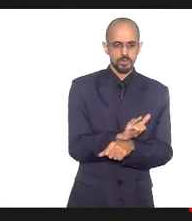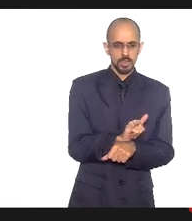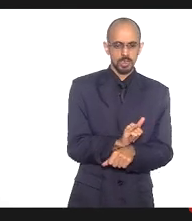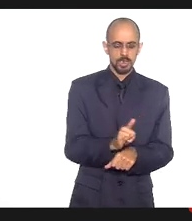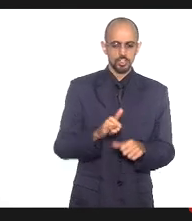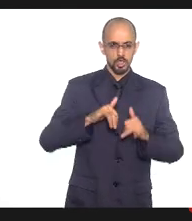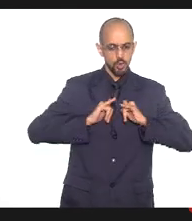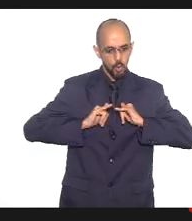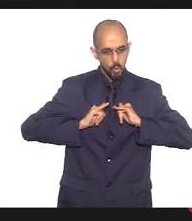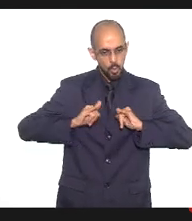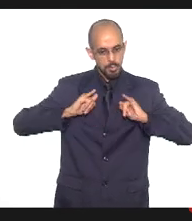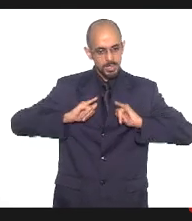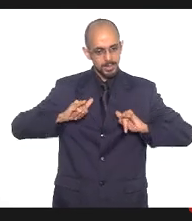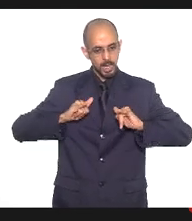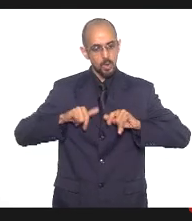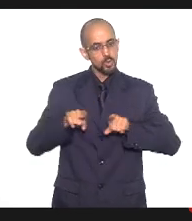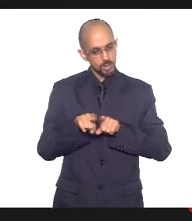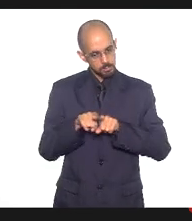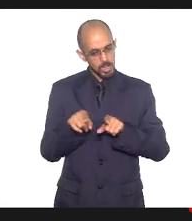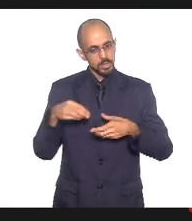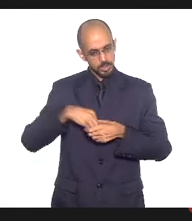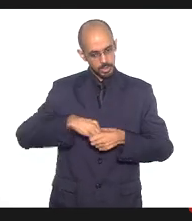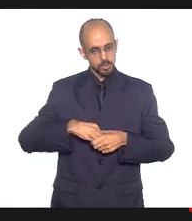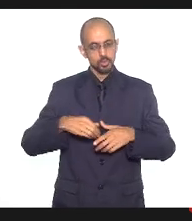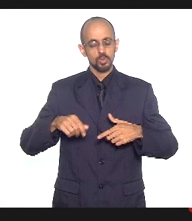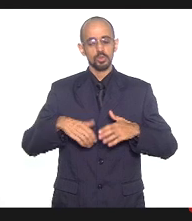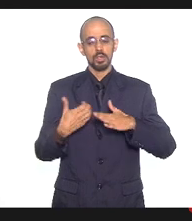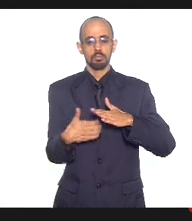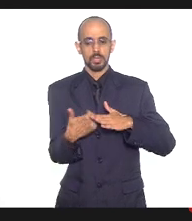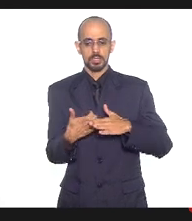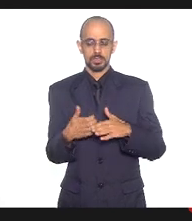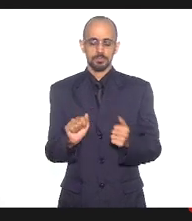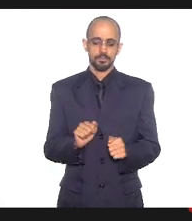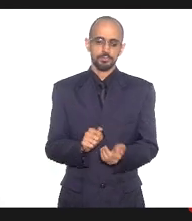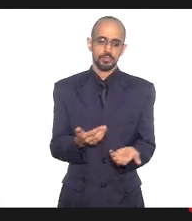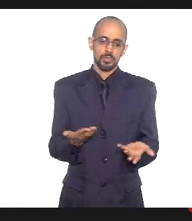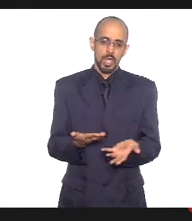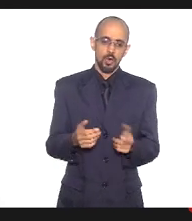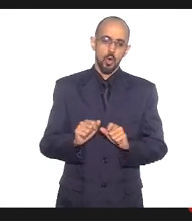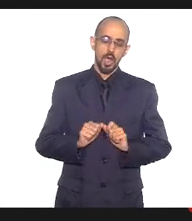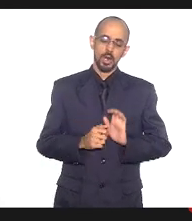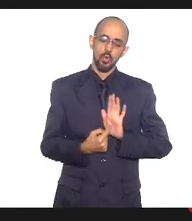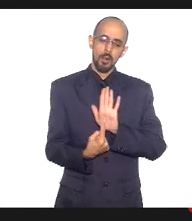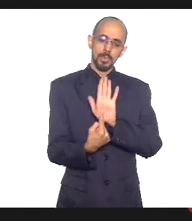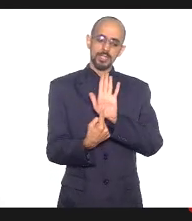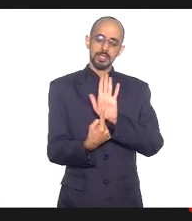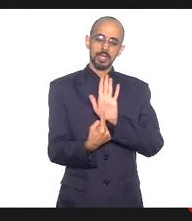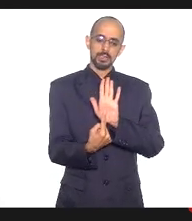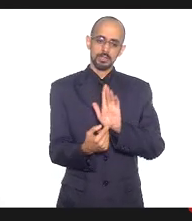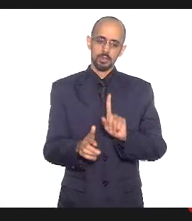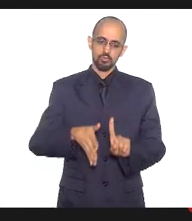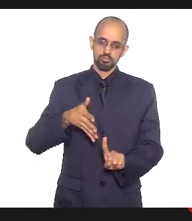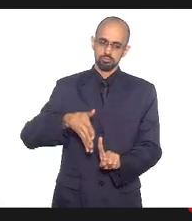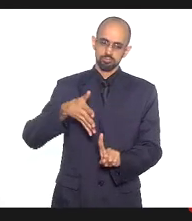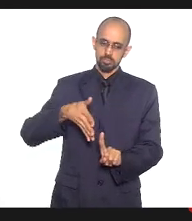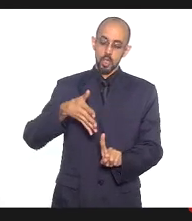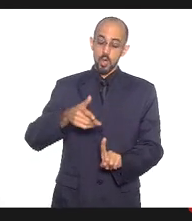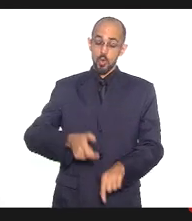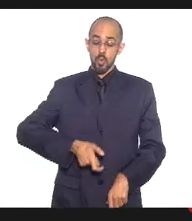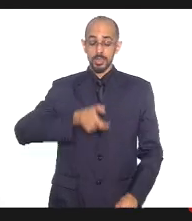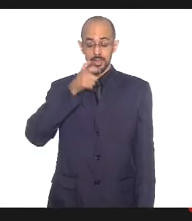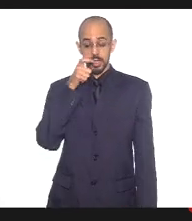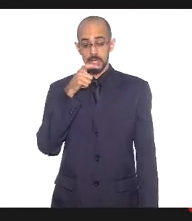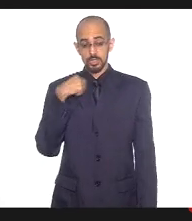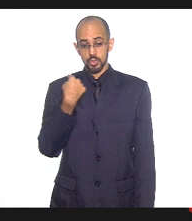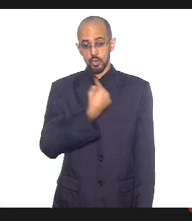comercial. Então, passando um pouquinho agora para o tema da apresentação, a nossa intenção aqui é endereçar da